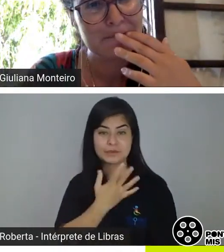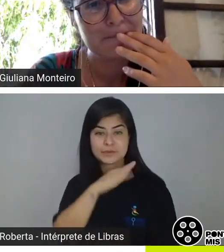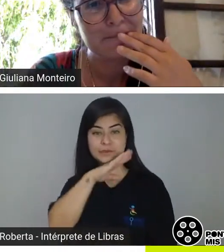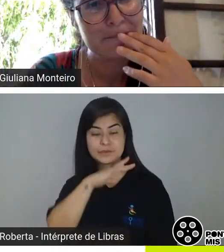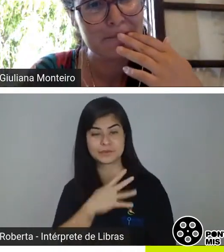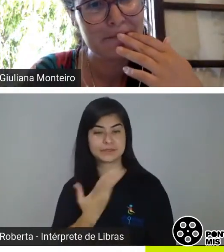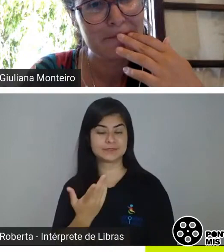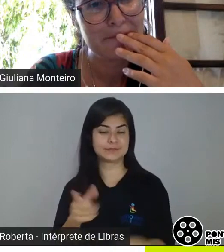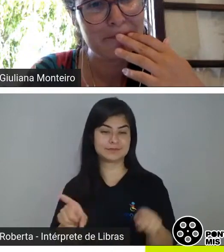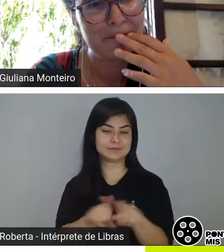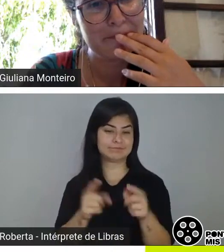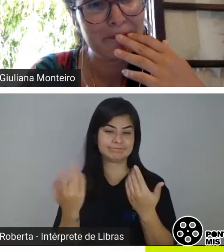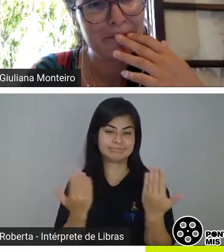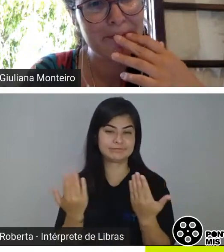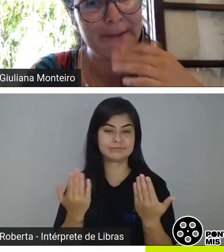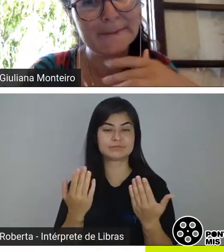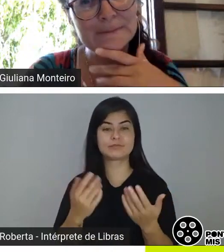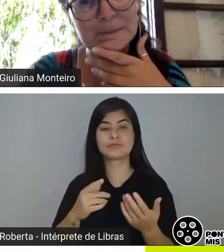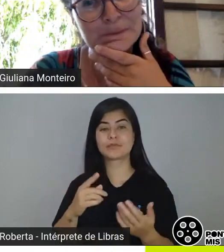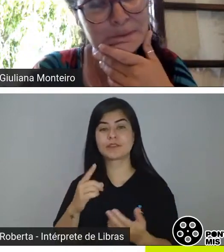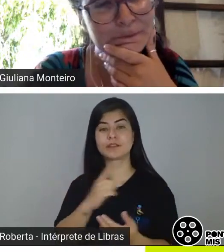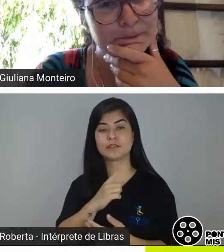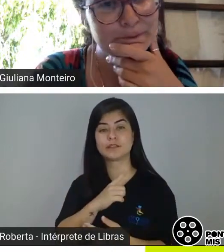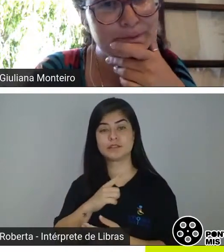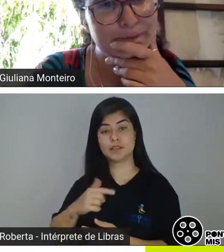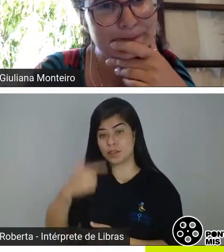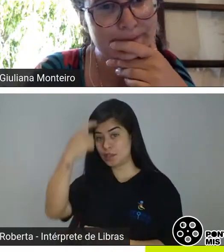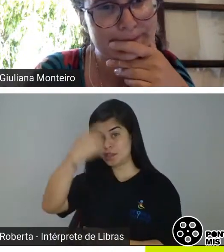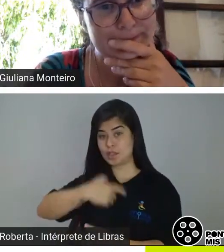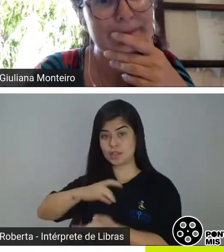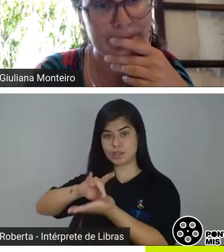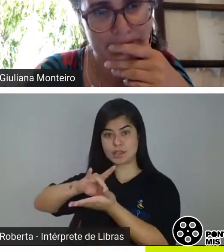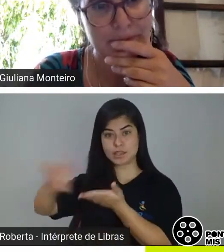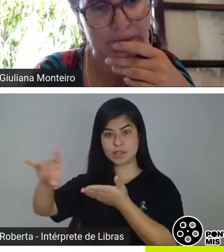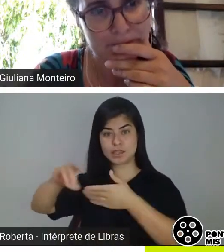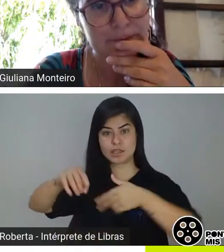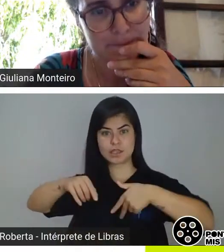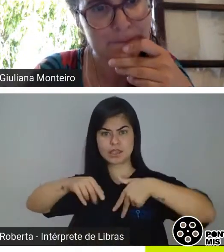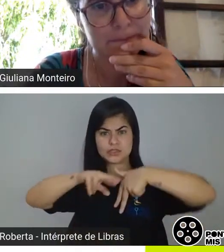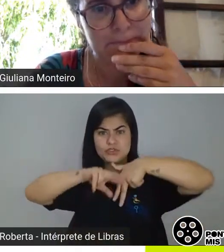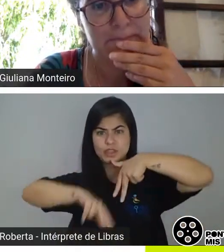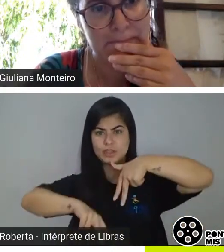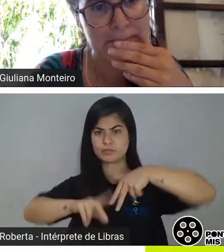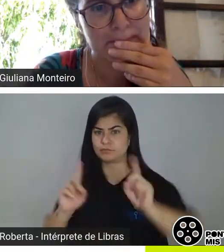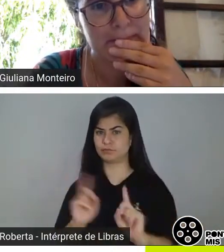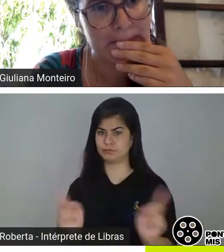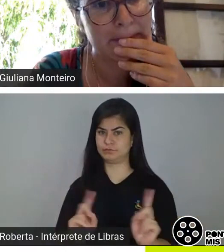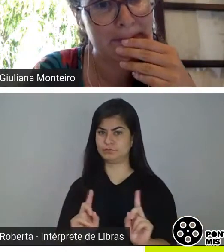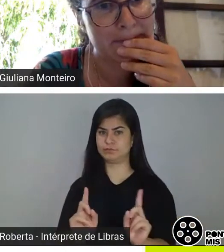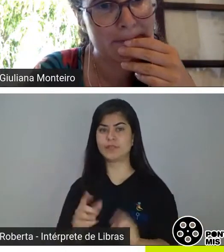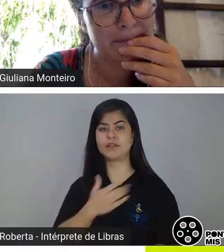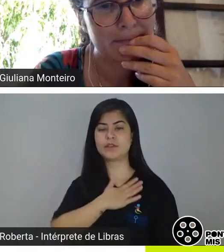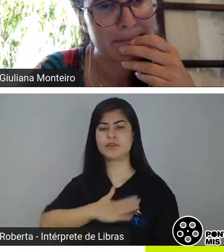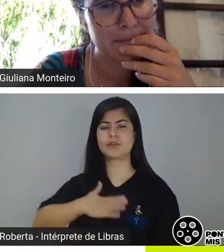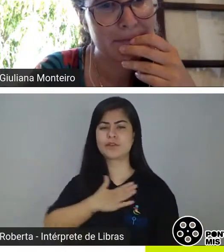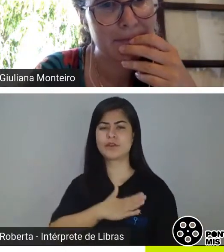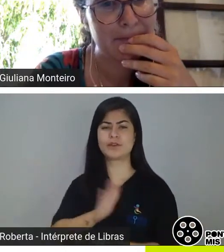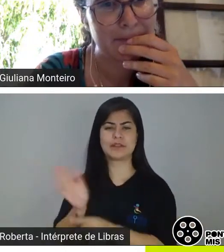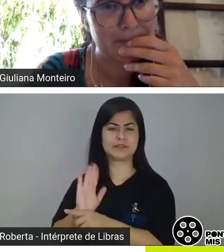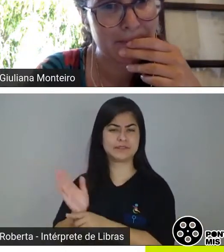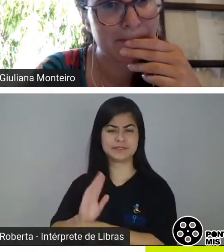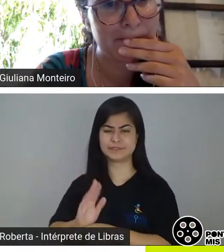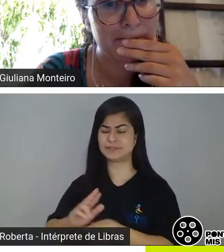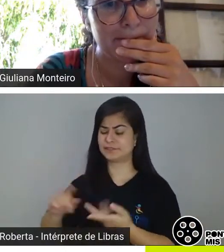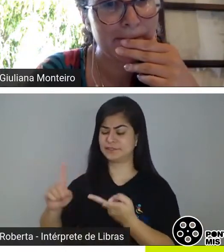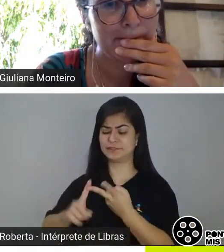O Jorge Luiz Borges diz algo que eu concordo, eu não sou inimigo dos gêneros, eu não sou inimigo dos gêneros, eu gosto de filmes de todo gênero, gosto de música de